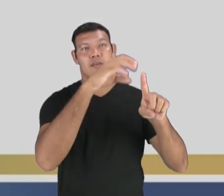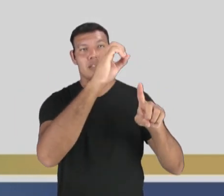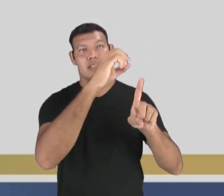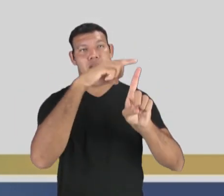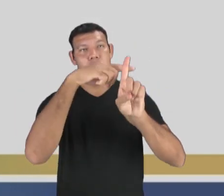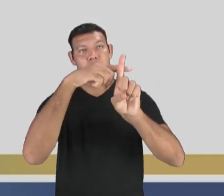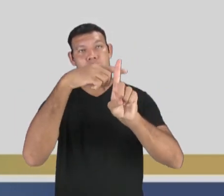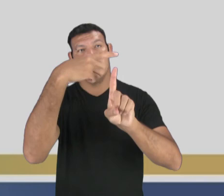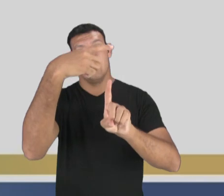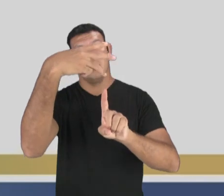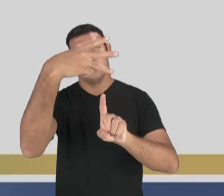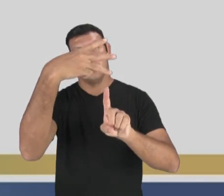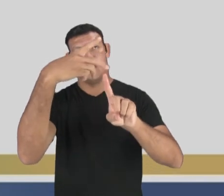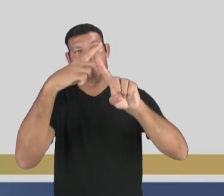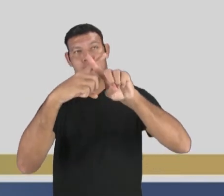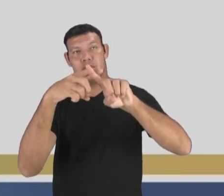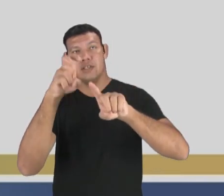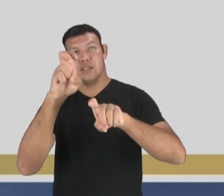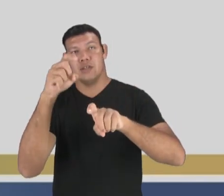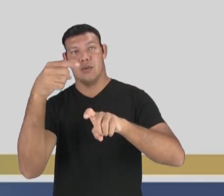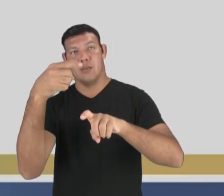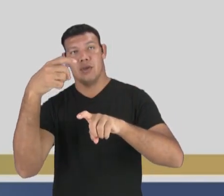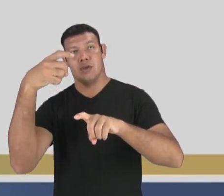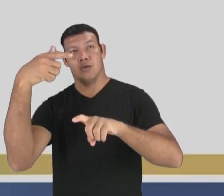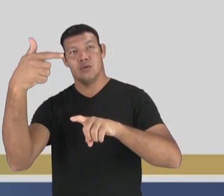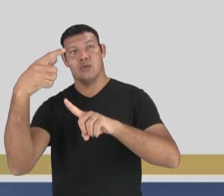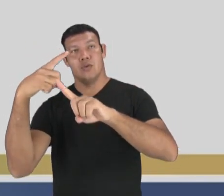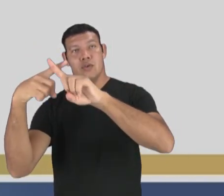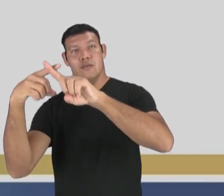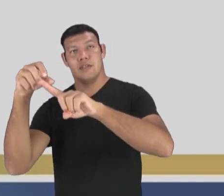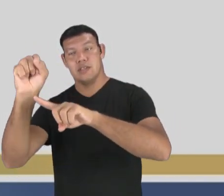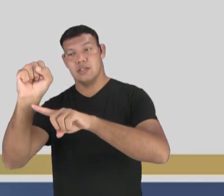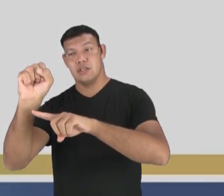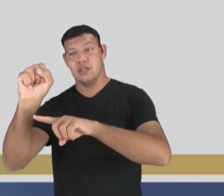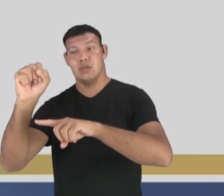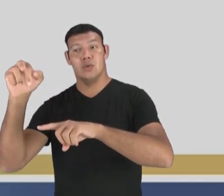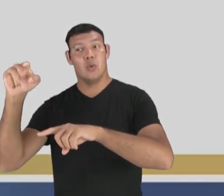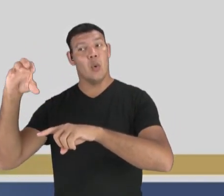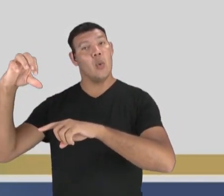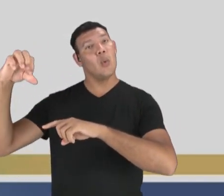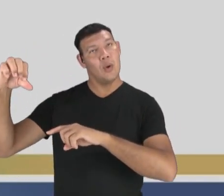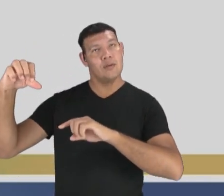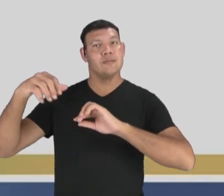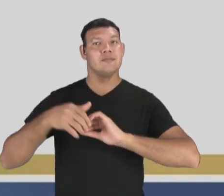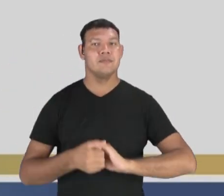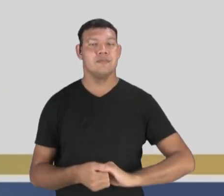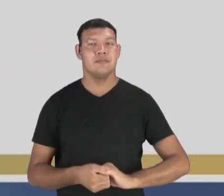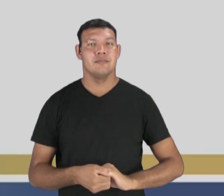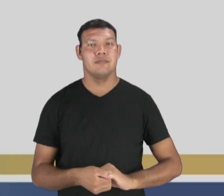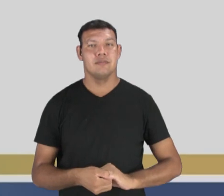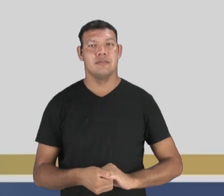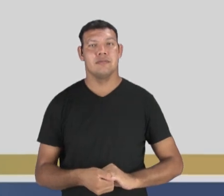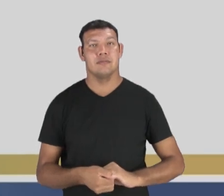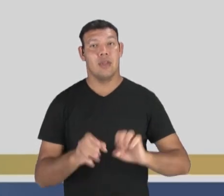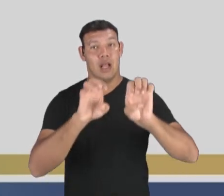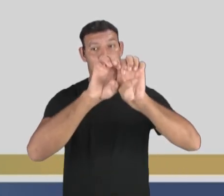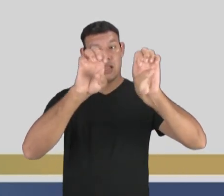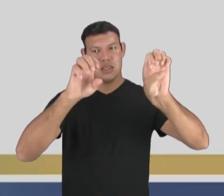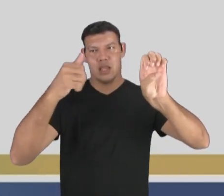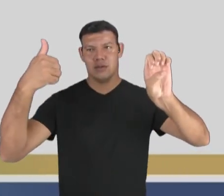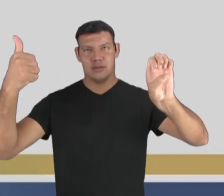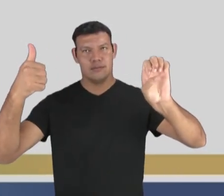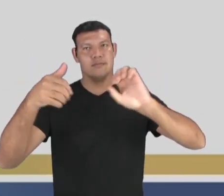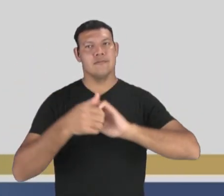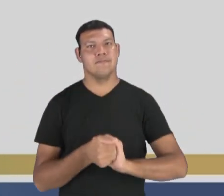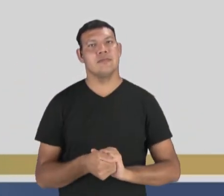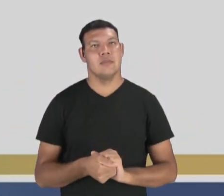5 menos 2 vezes 8. E aí, tudo isso, toda essa sentença